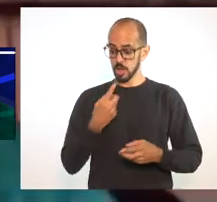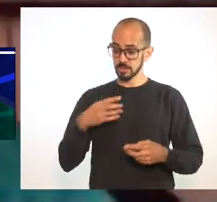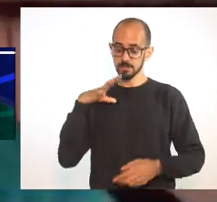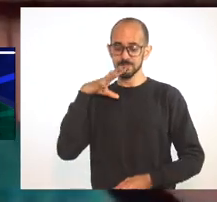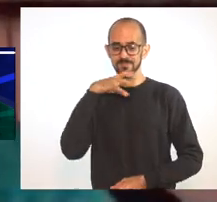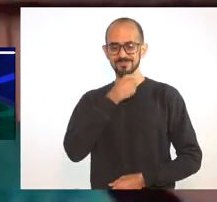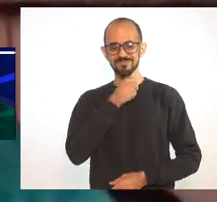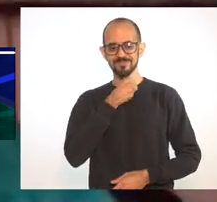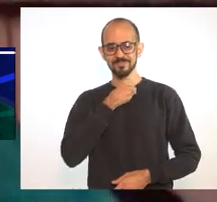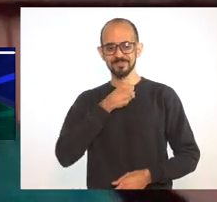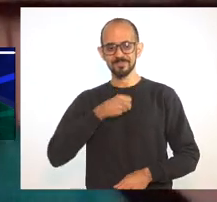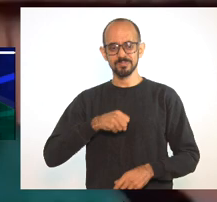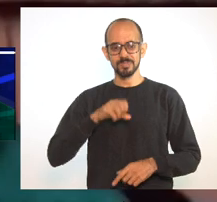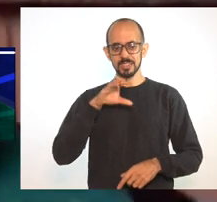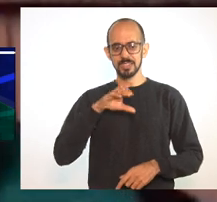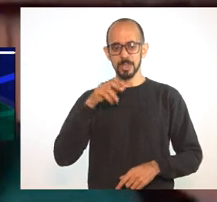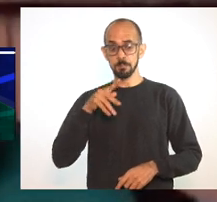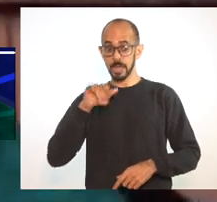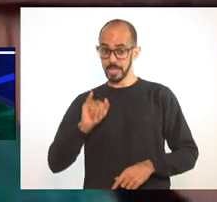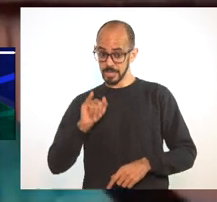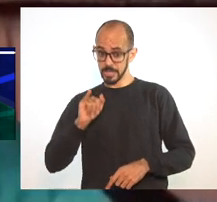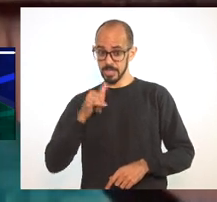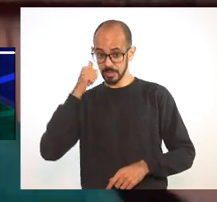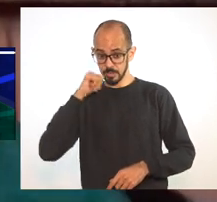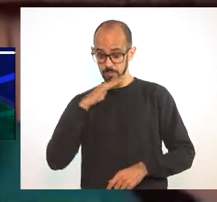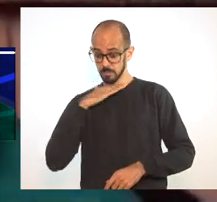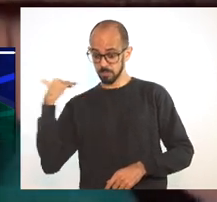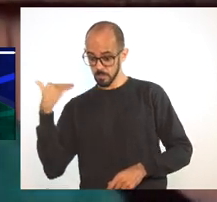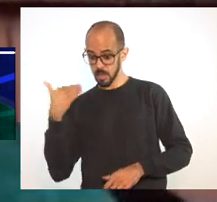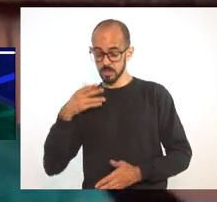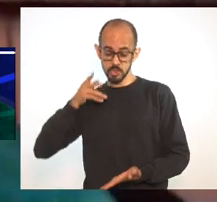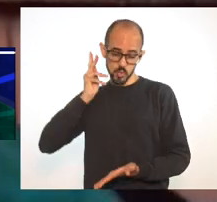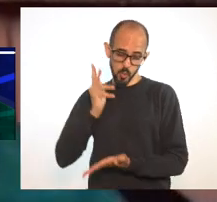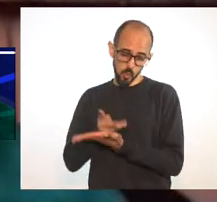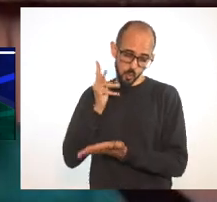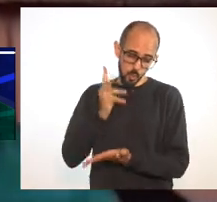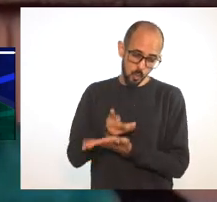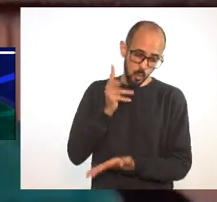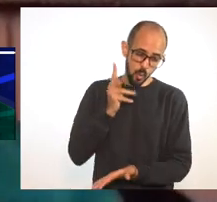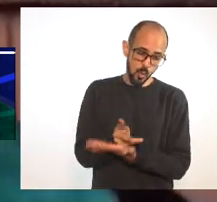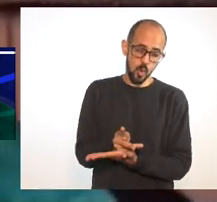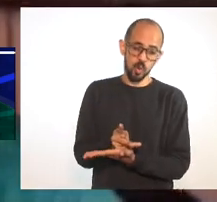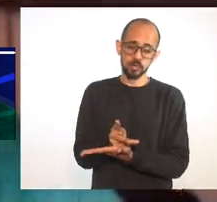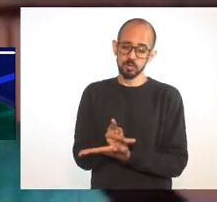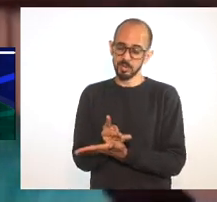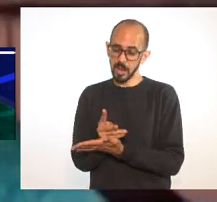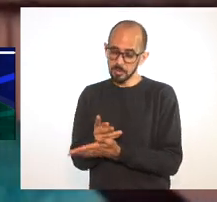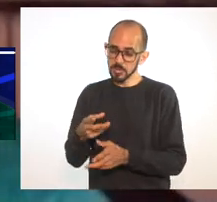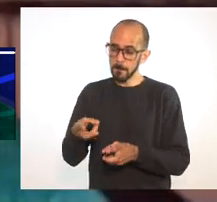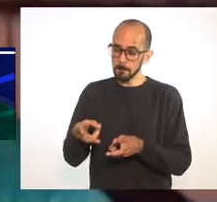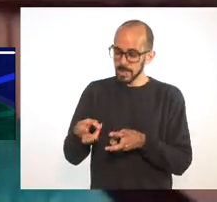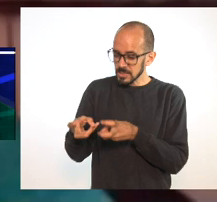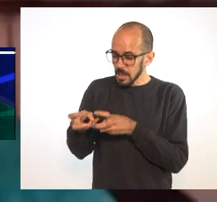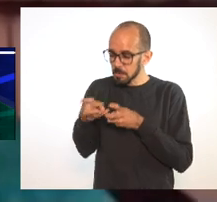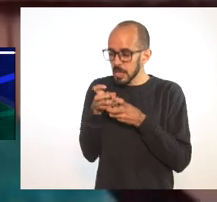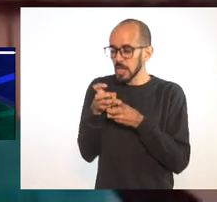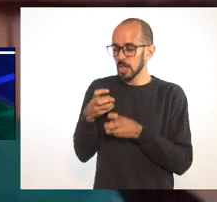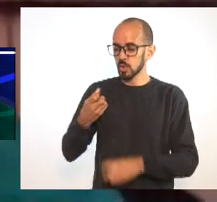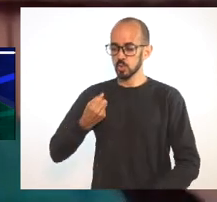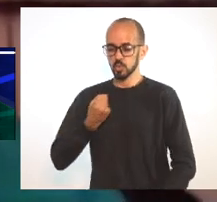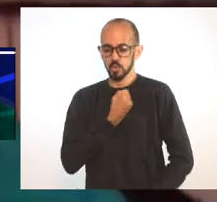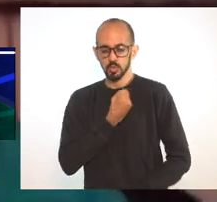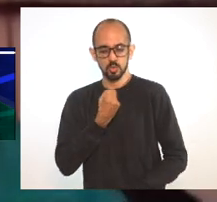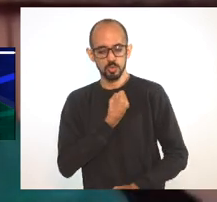a CPI do feminicídio, e não só, continuamos a amealhar números que são, de fato,